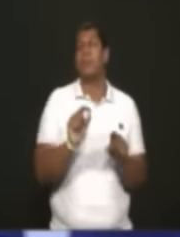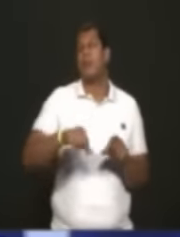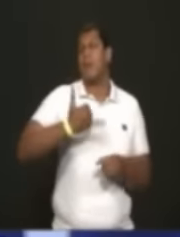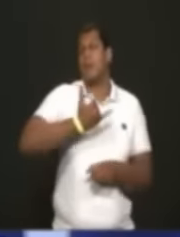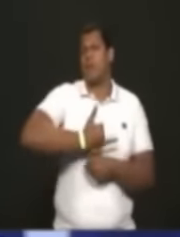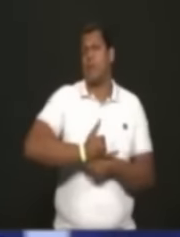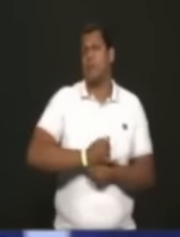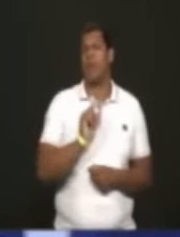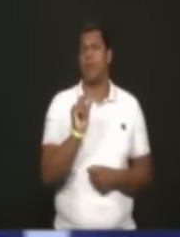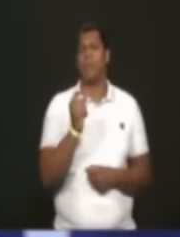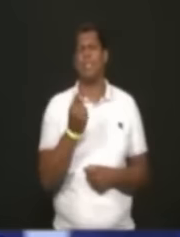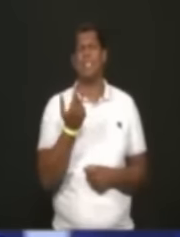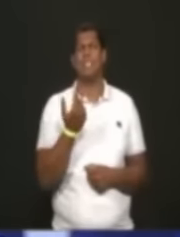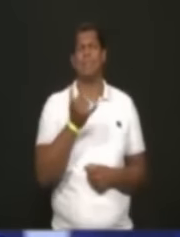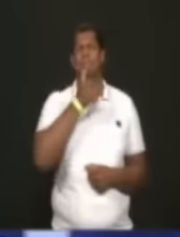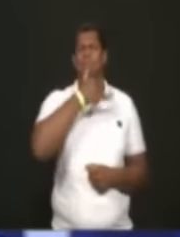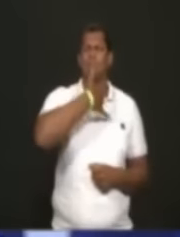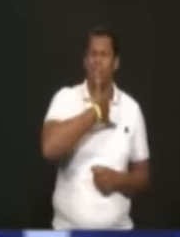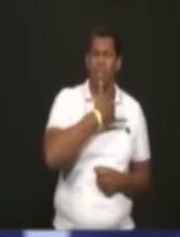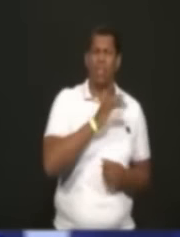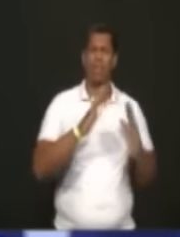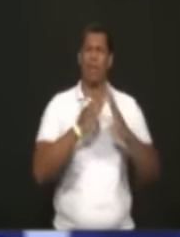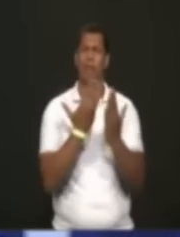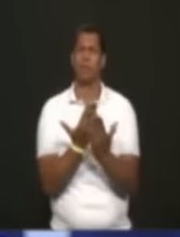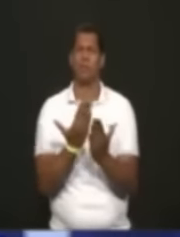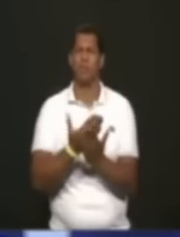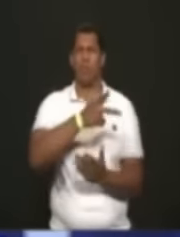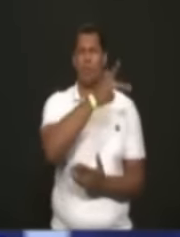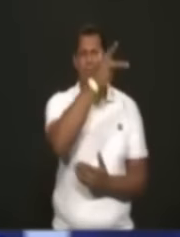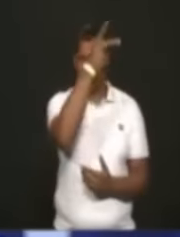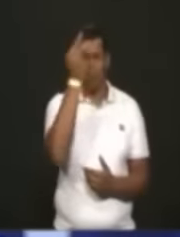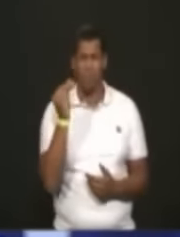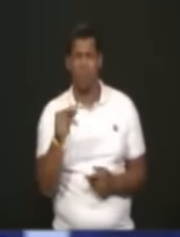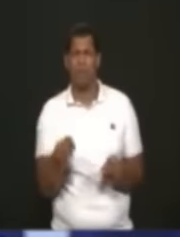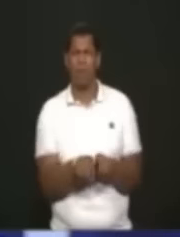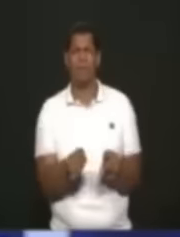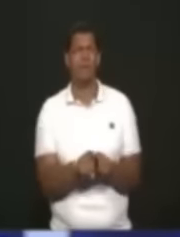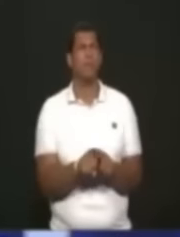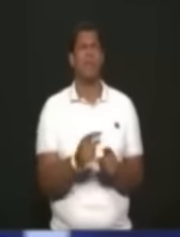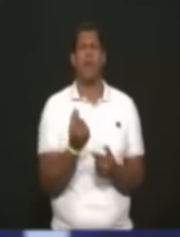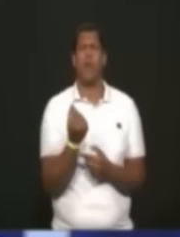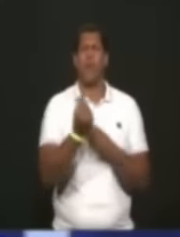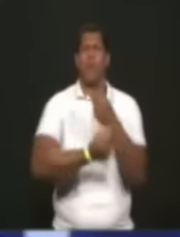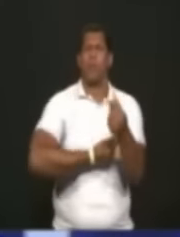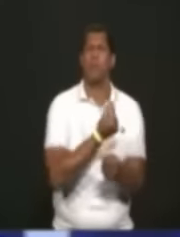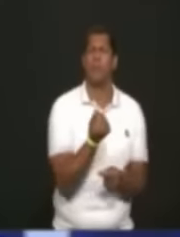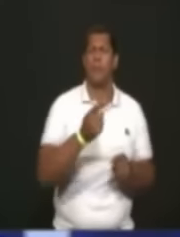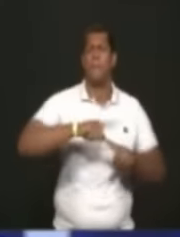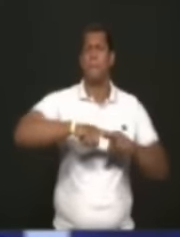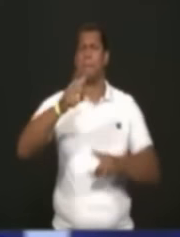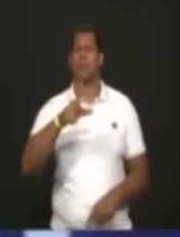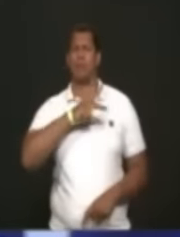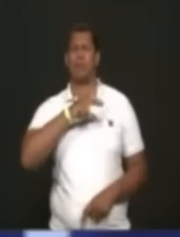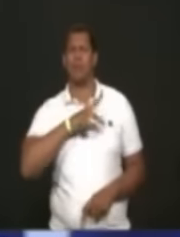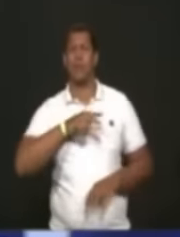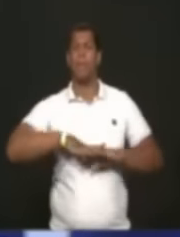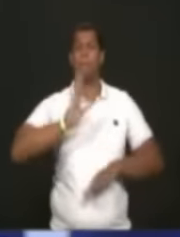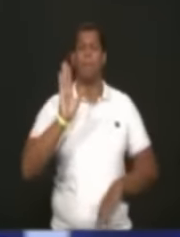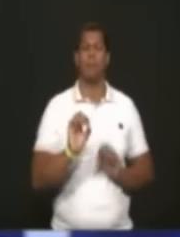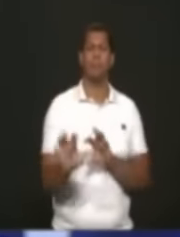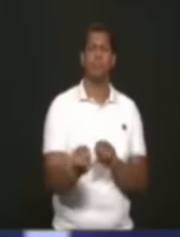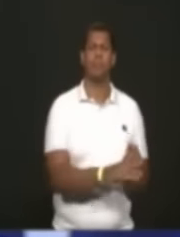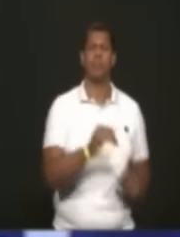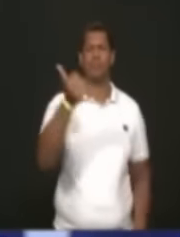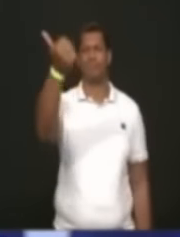que, infelizmente, a escola pública hoje custa mais do que a escola privada e tem uma educação de